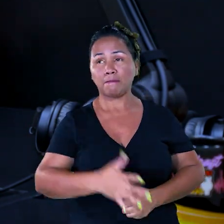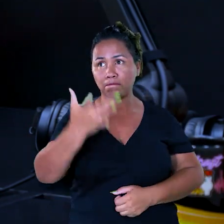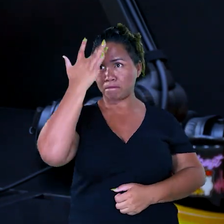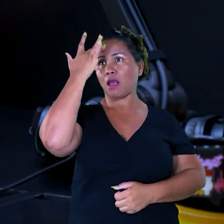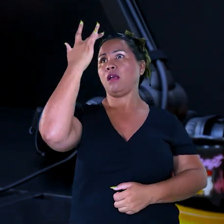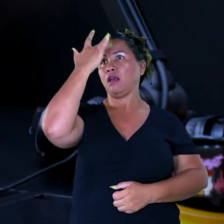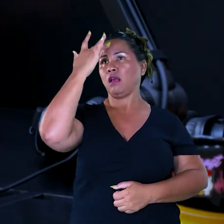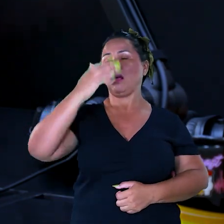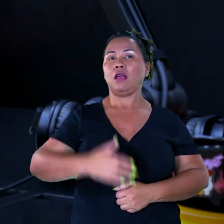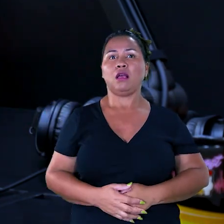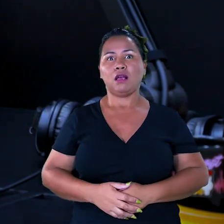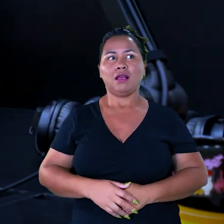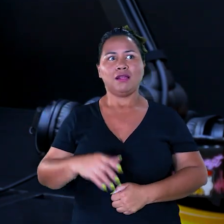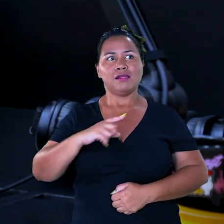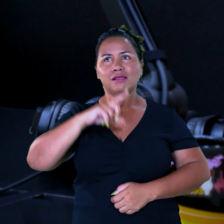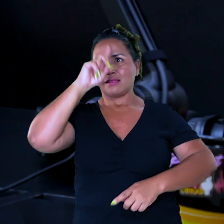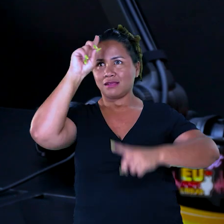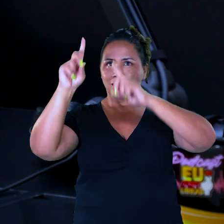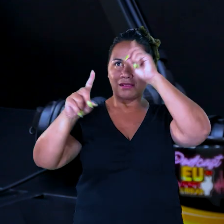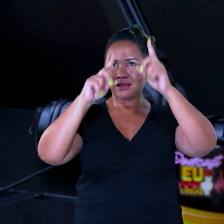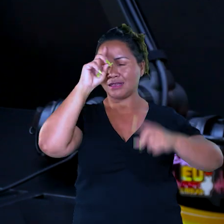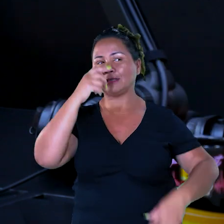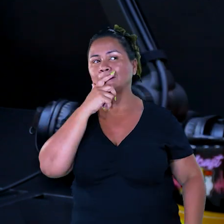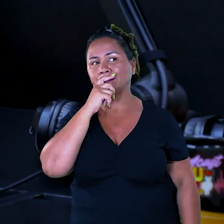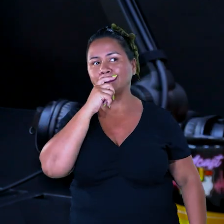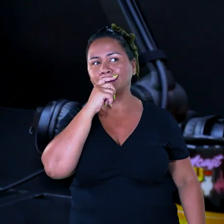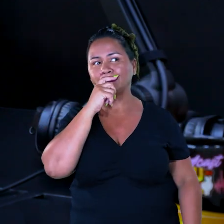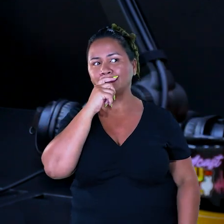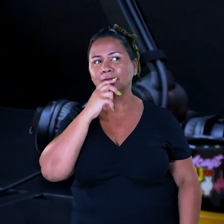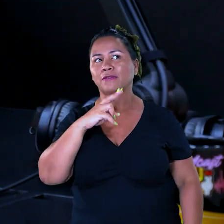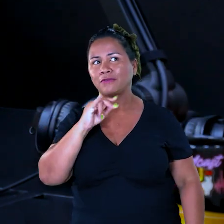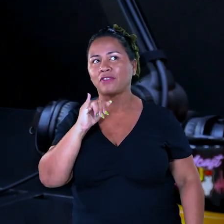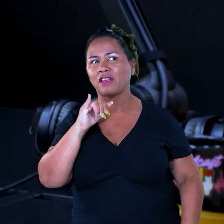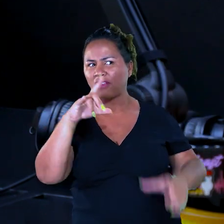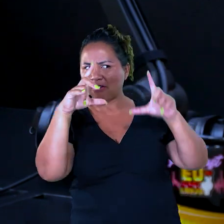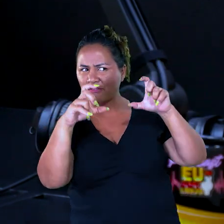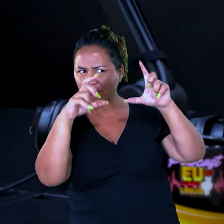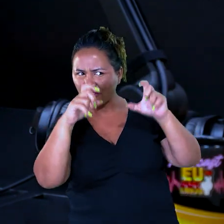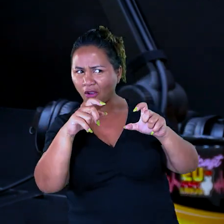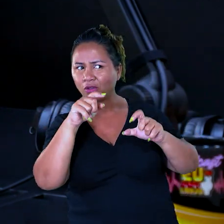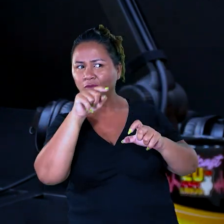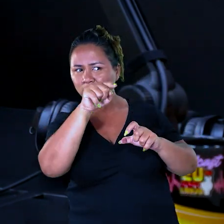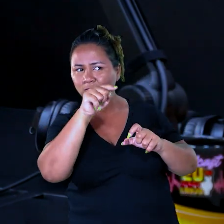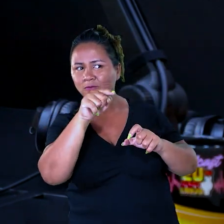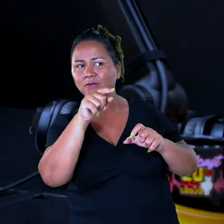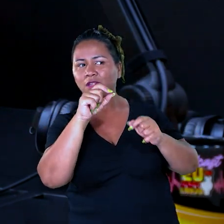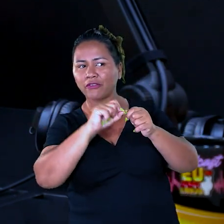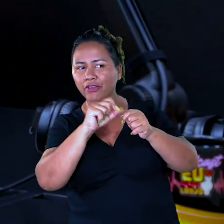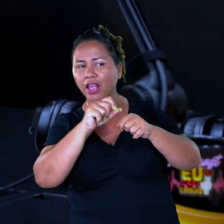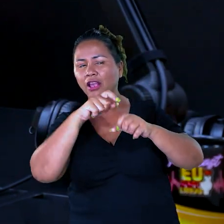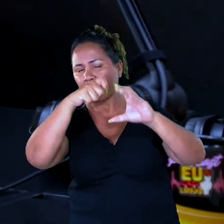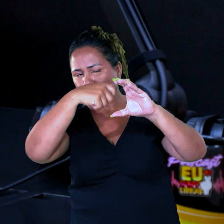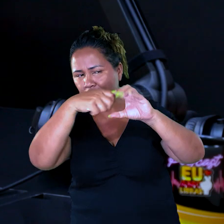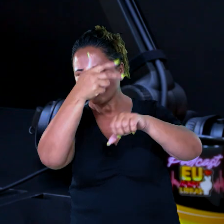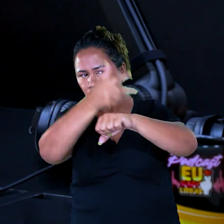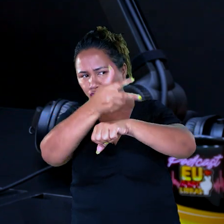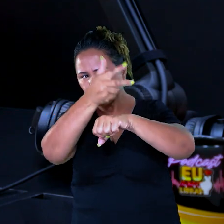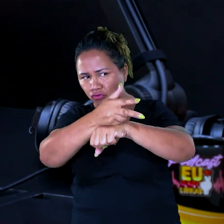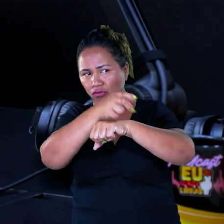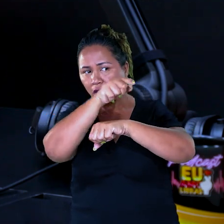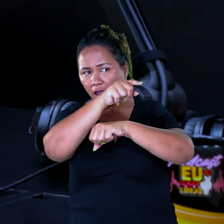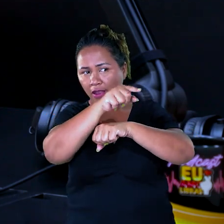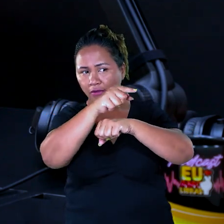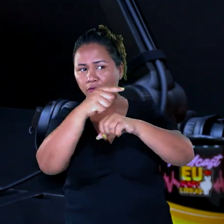que... Foi essa ideia que eu criei. Eu falei, eu vou fazer assim, vou tirar uma foto dela, vou colar e vou escrever o sinal. Ela vai explicar a história, né, do jeito que